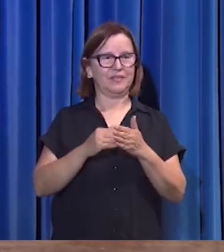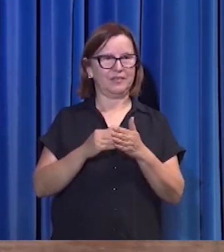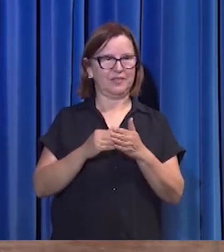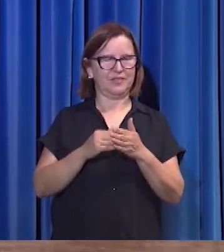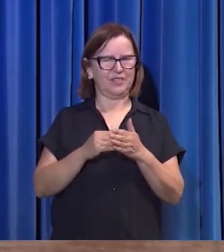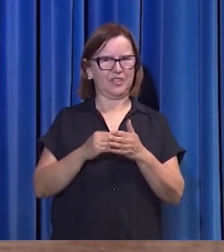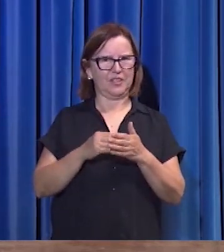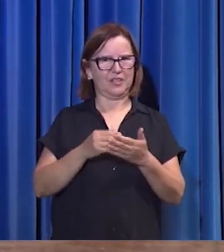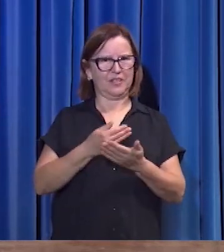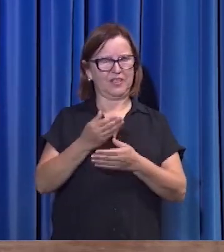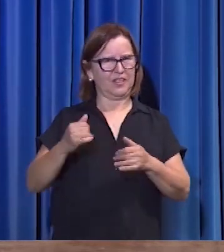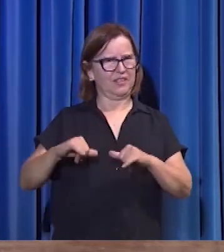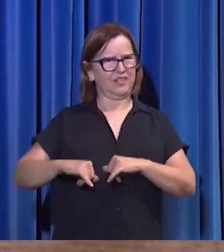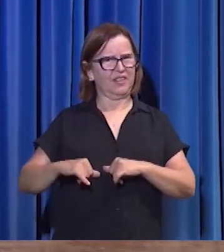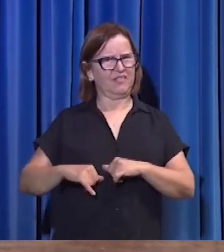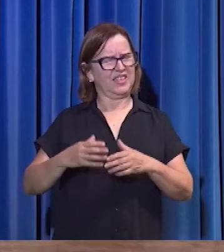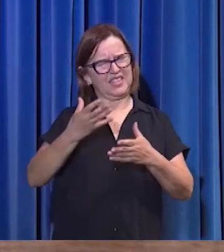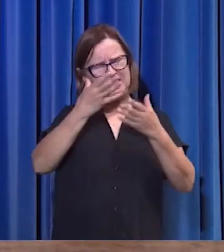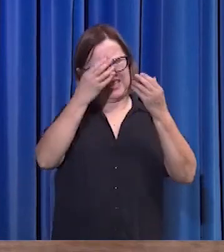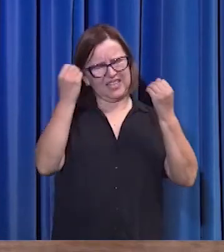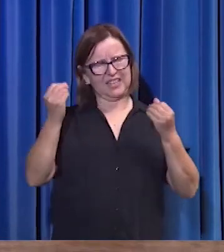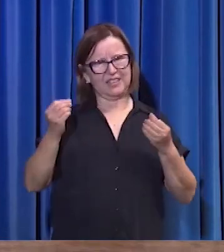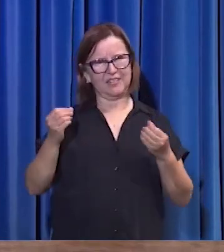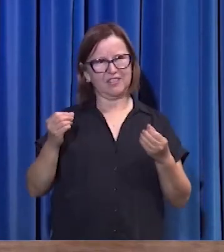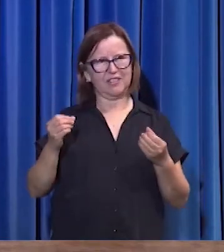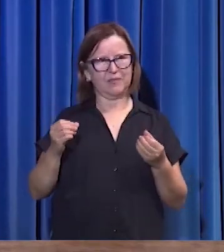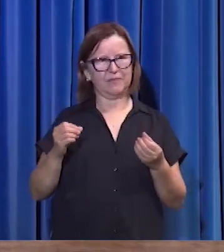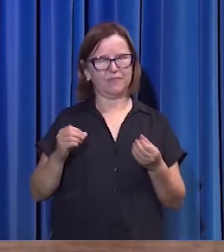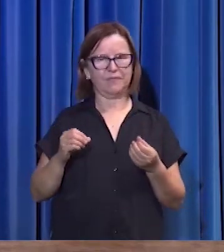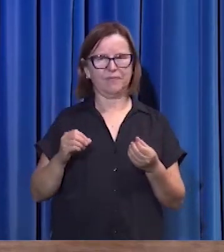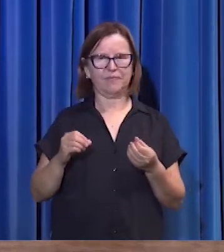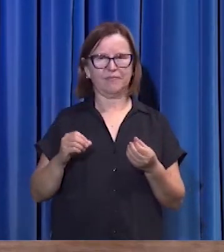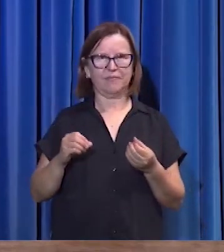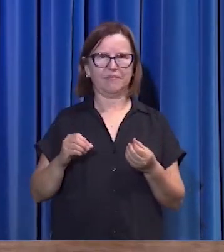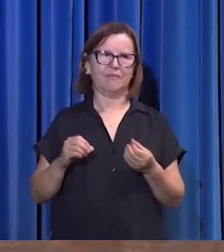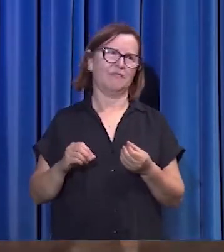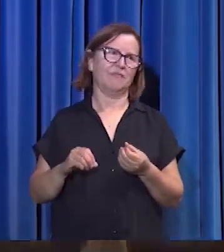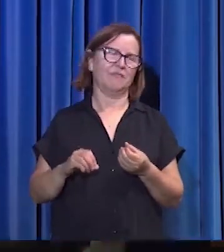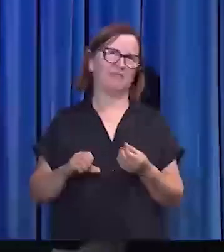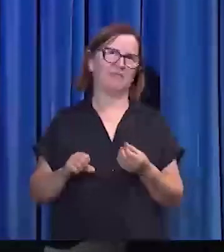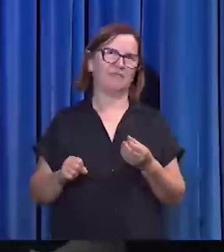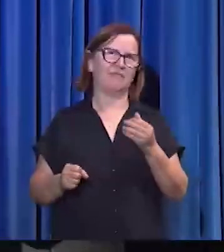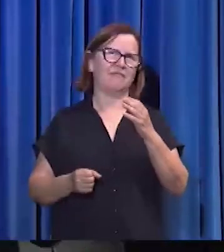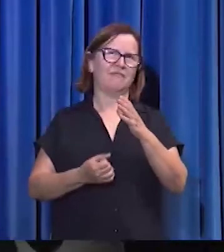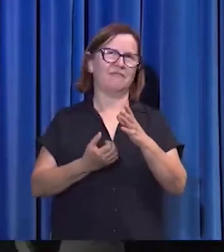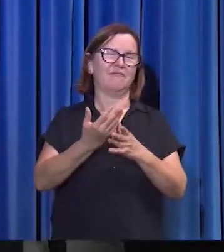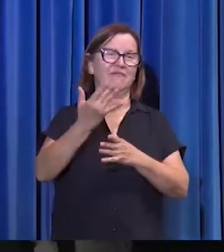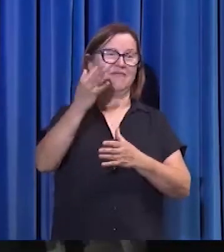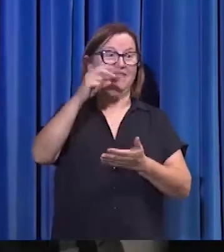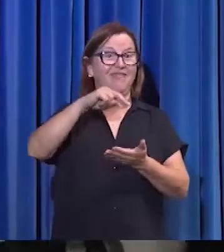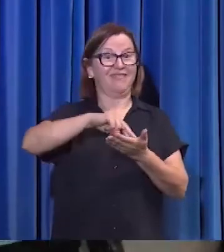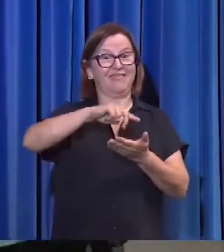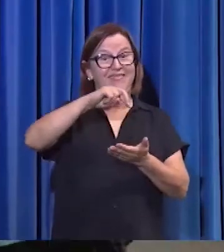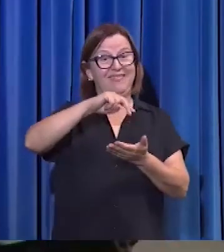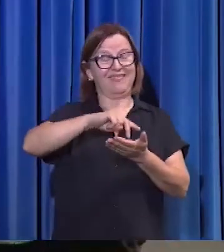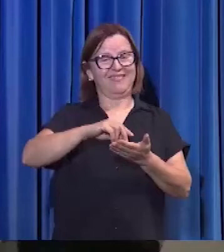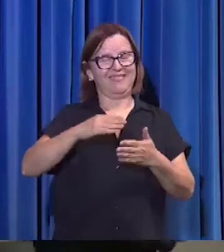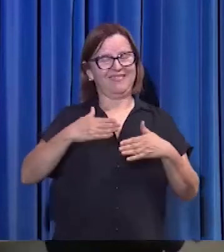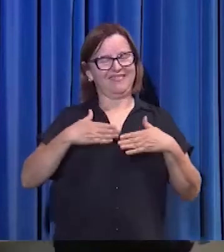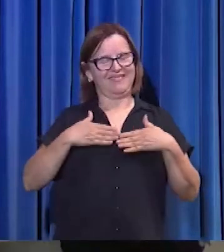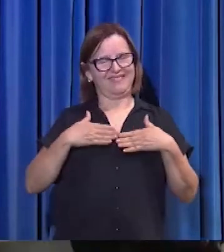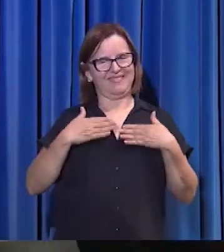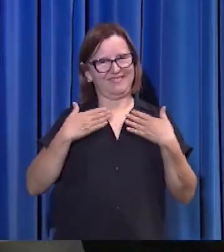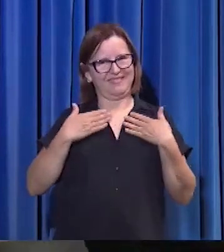te esquecerás, fruirás gozo e calma, se tiveres paz. Vem